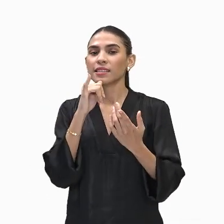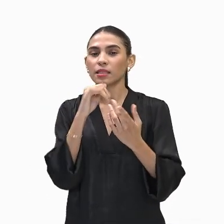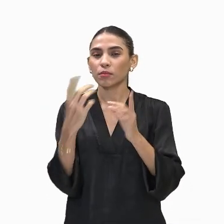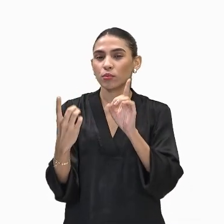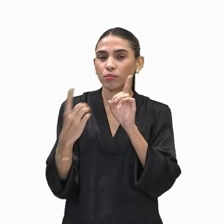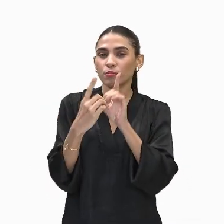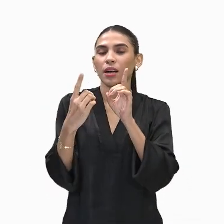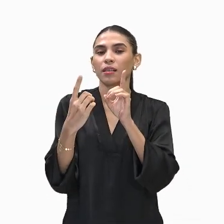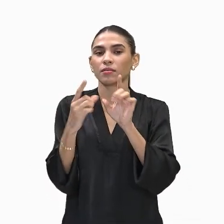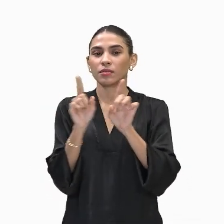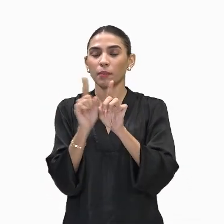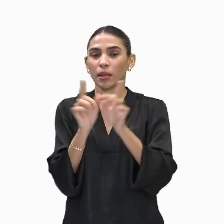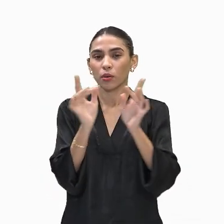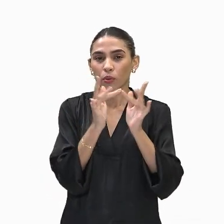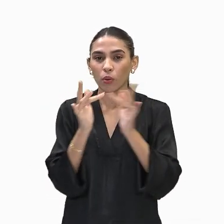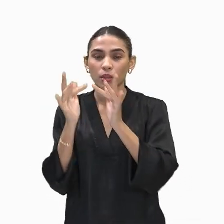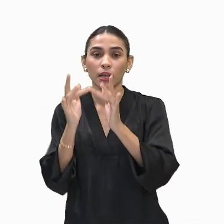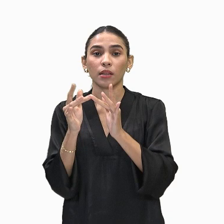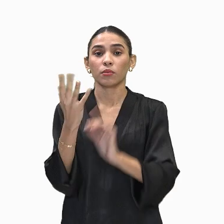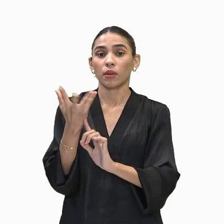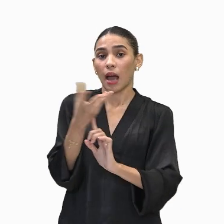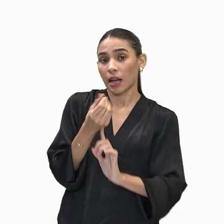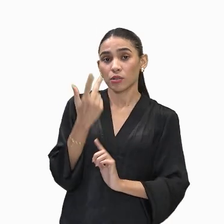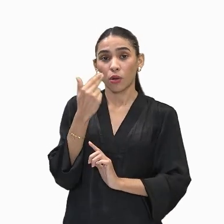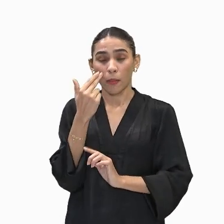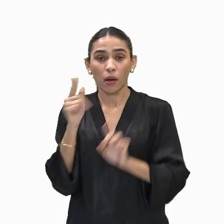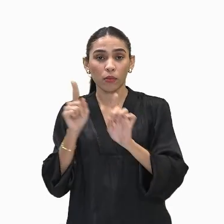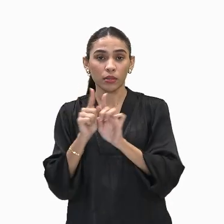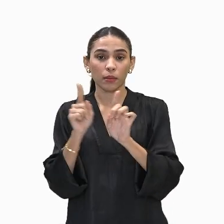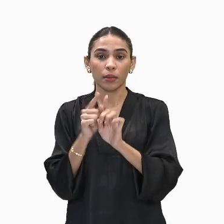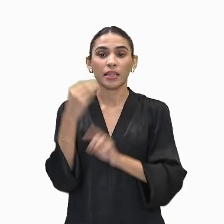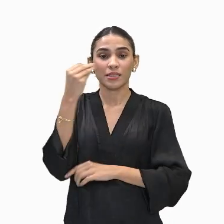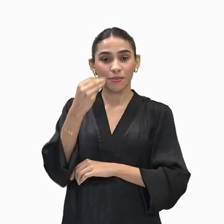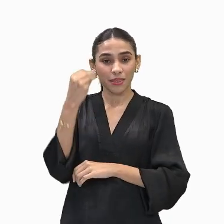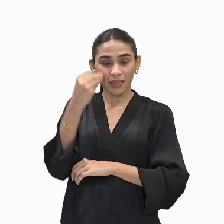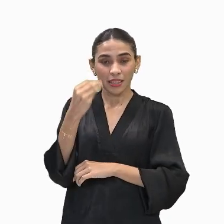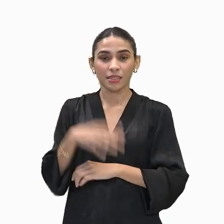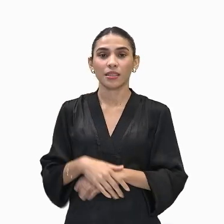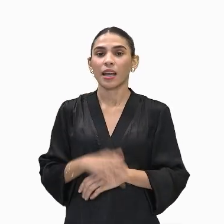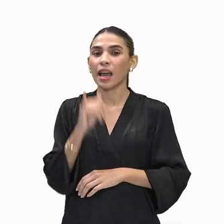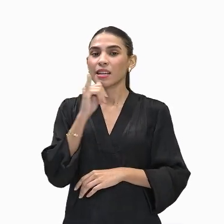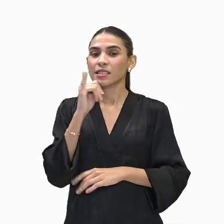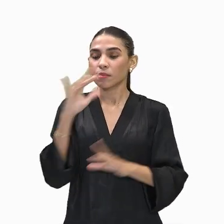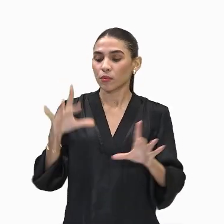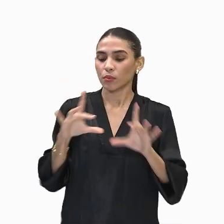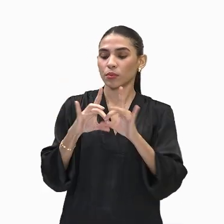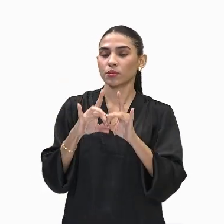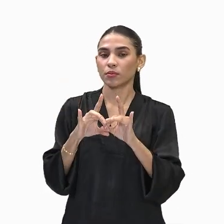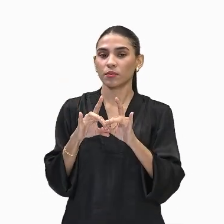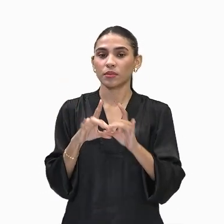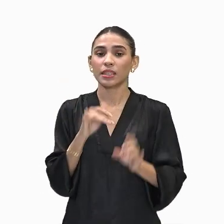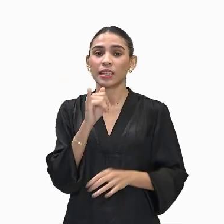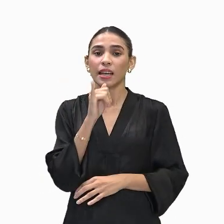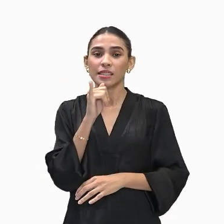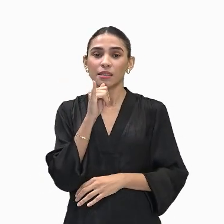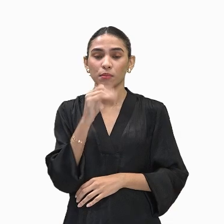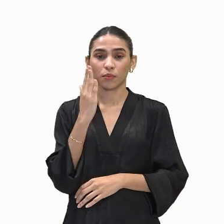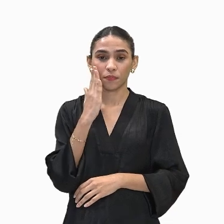arte, da arte com o mundo. Quando falamos dessa aproximação, vejamos na instalação a